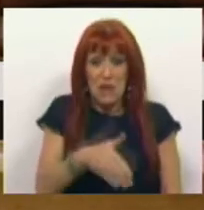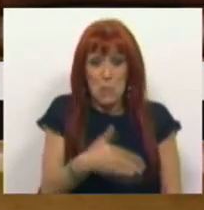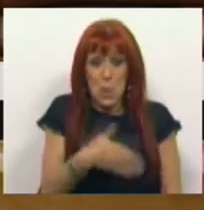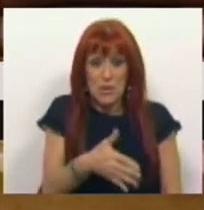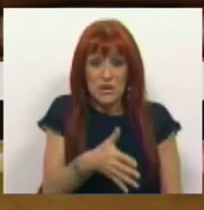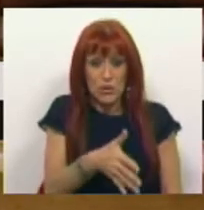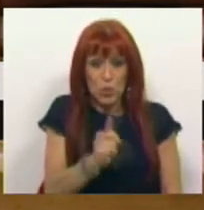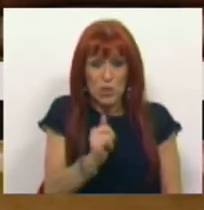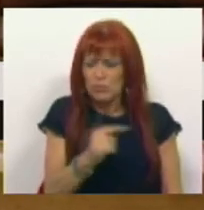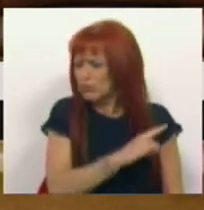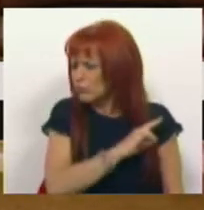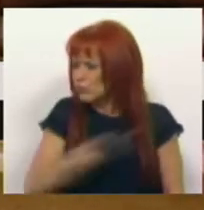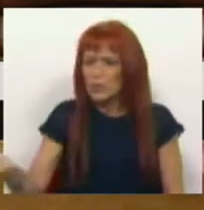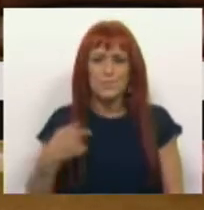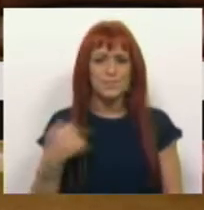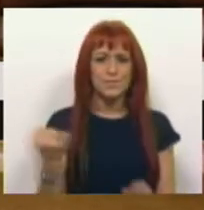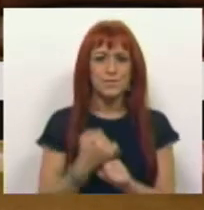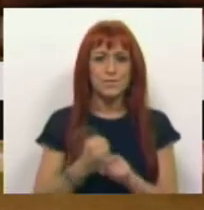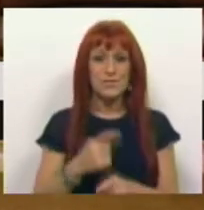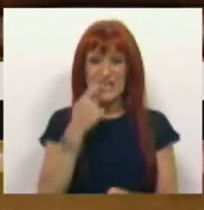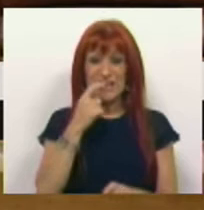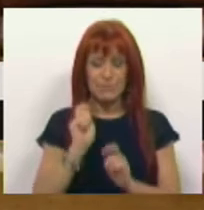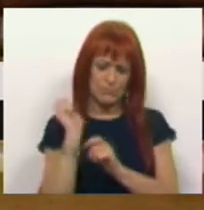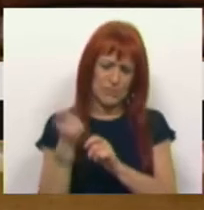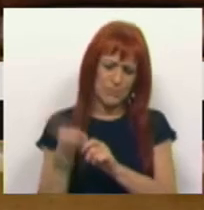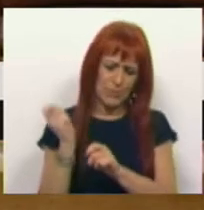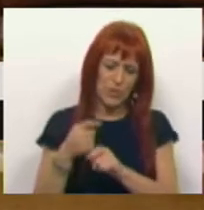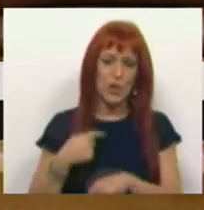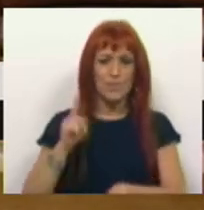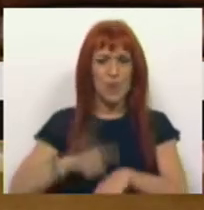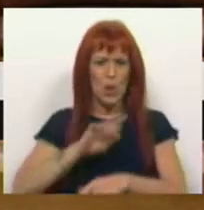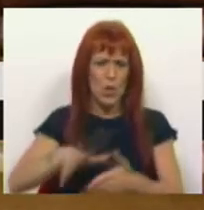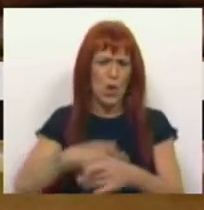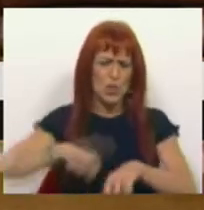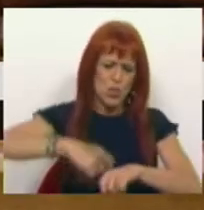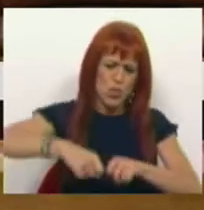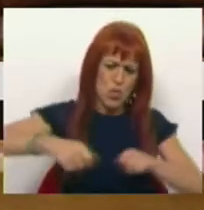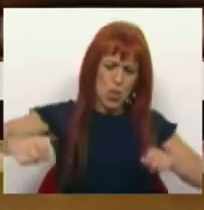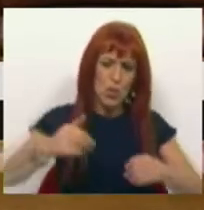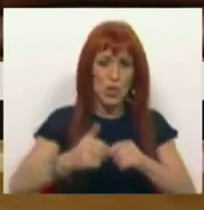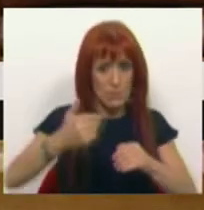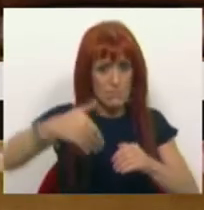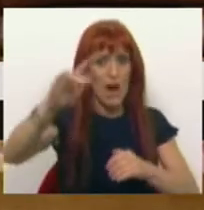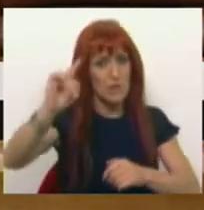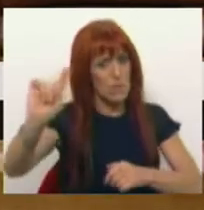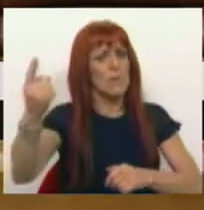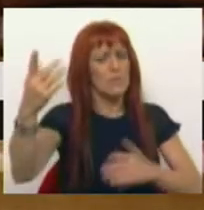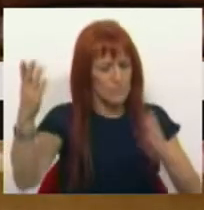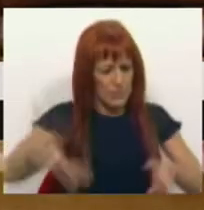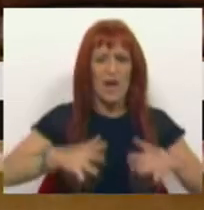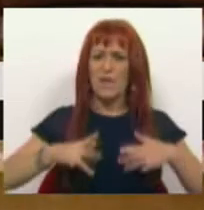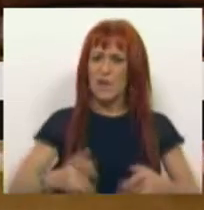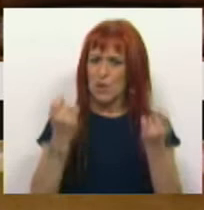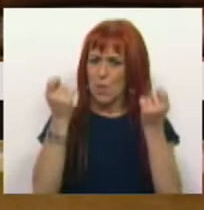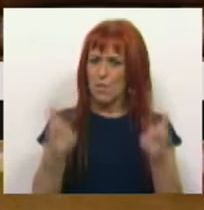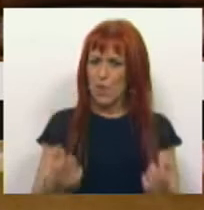aos 12 anos, todos eles já trabalhavam na pedreira. Os horários eram longos e ainda hoje vão para além do que deviam. Férias,